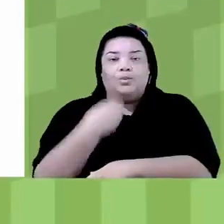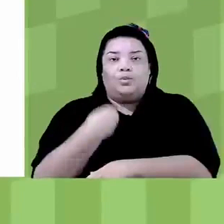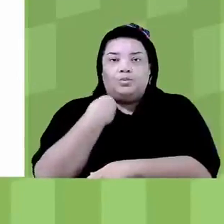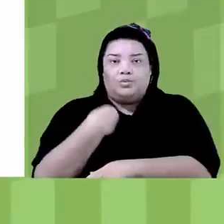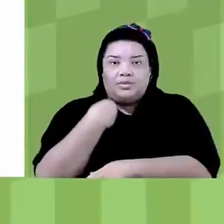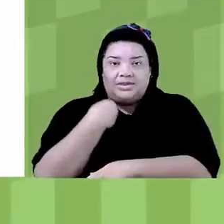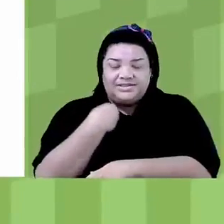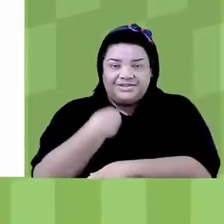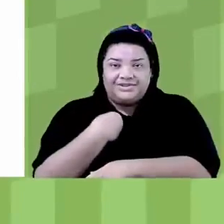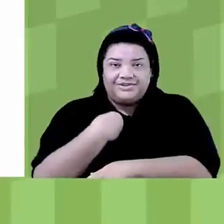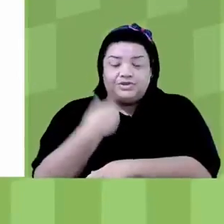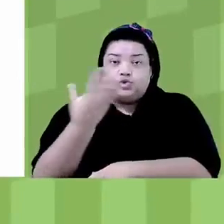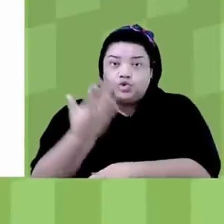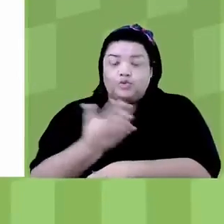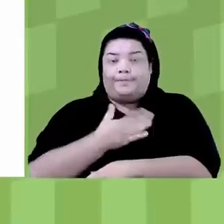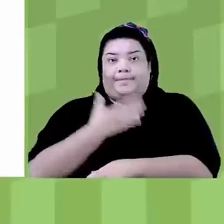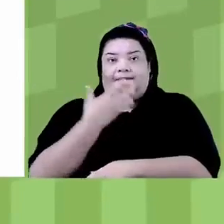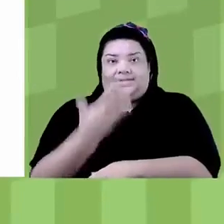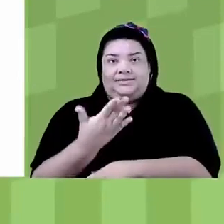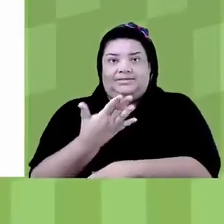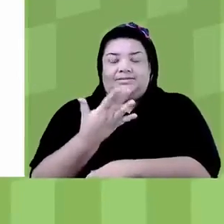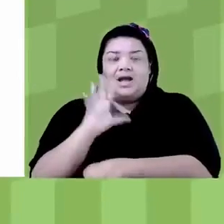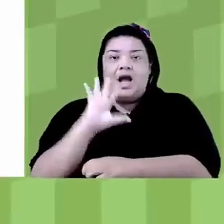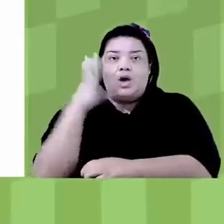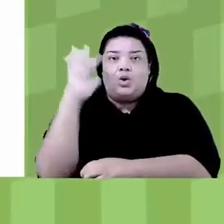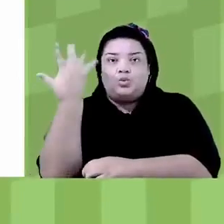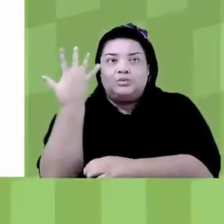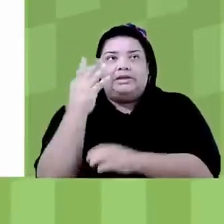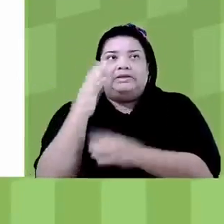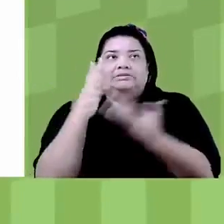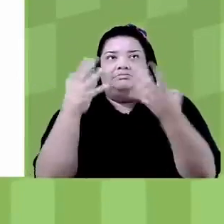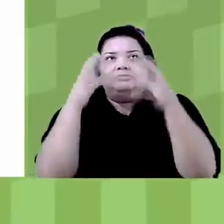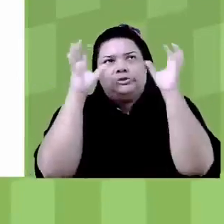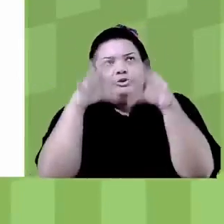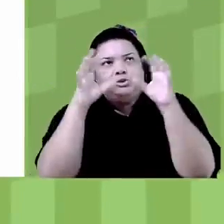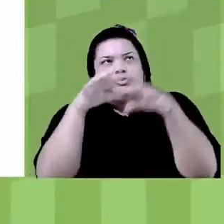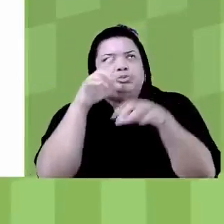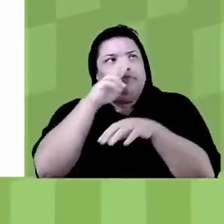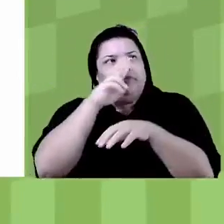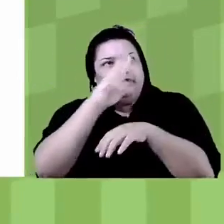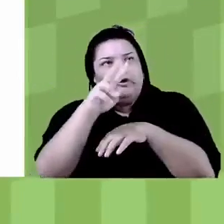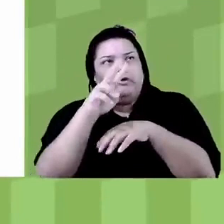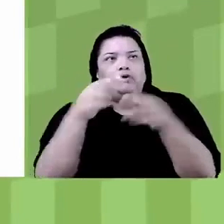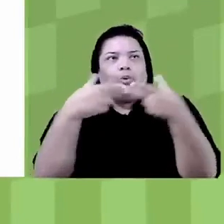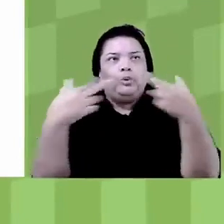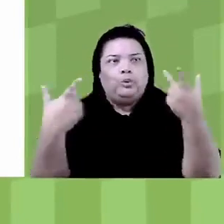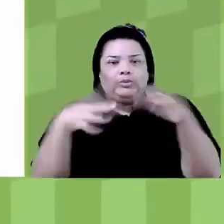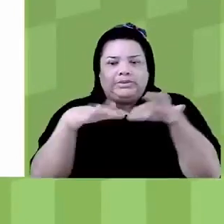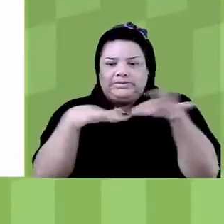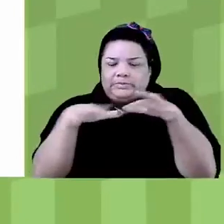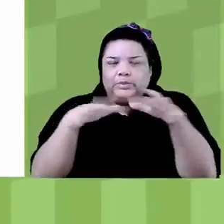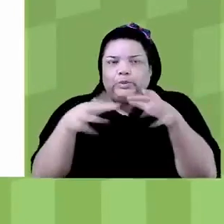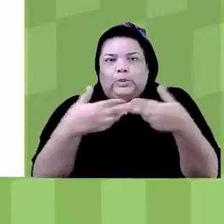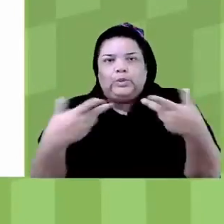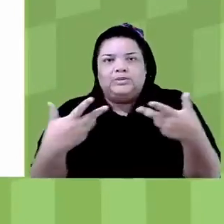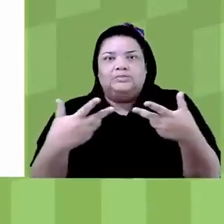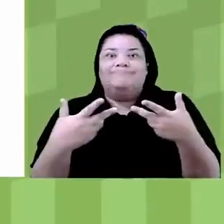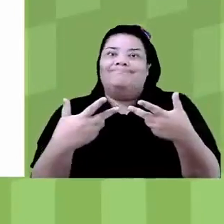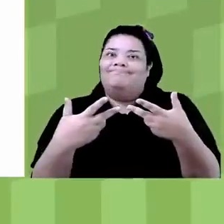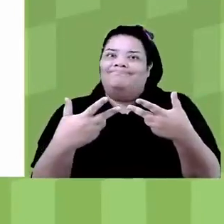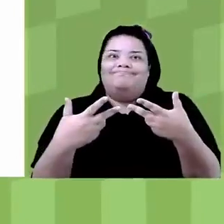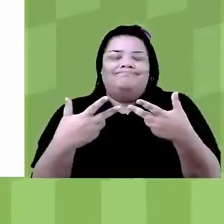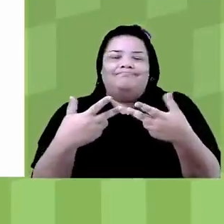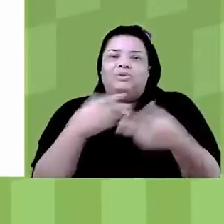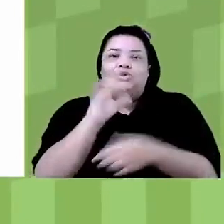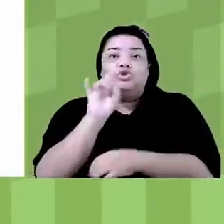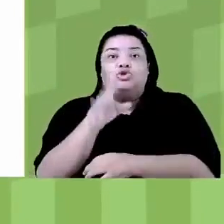fatalidades, forças imprevisíveis da natureza, só resta mesmo o desastre e a tentativa improvisada de buscar caminhos